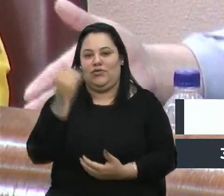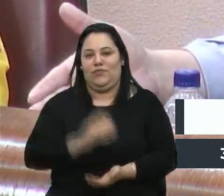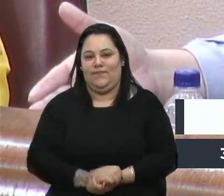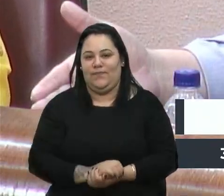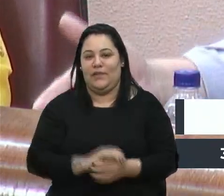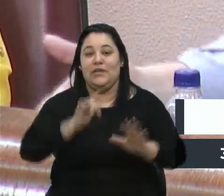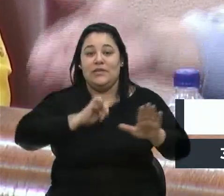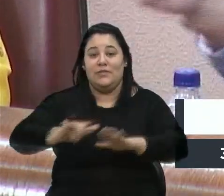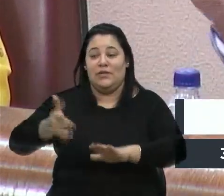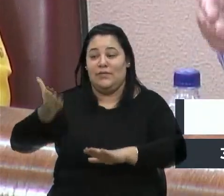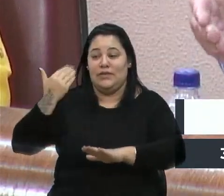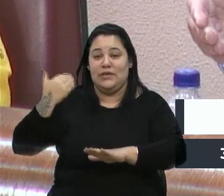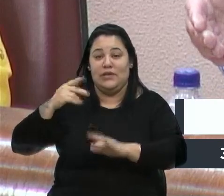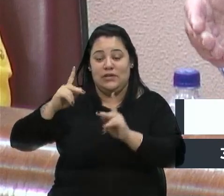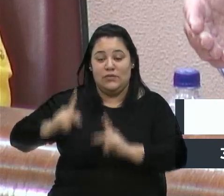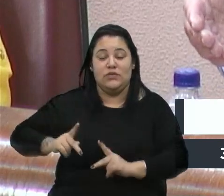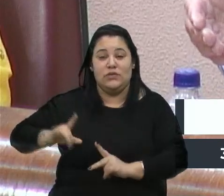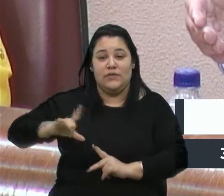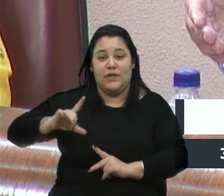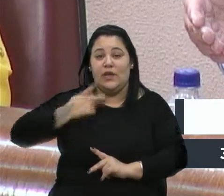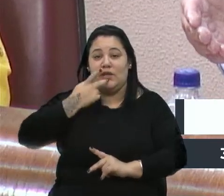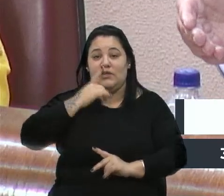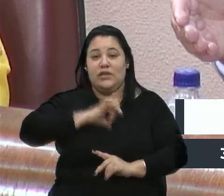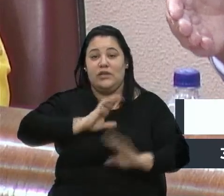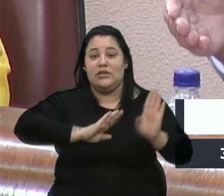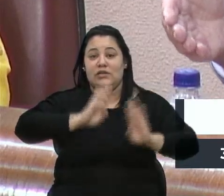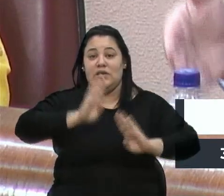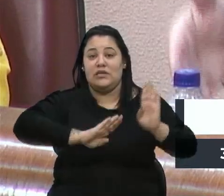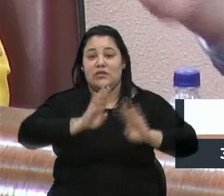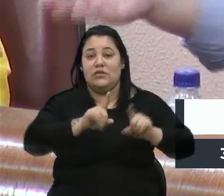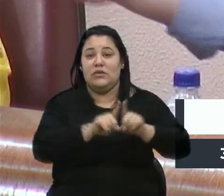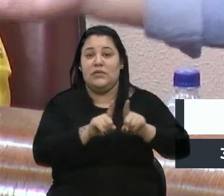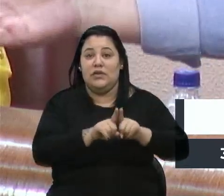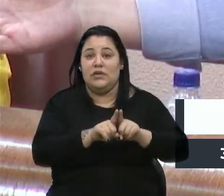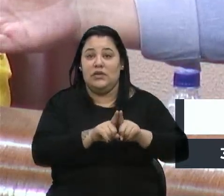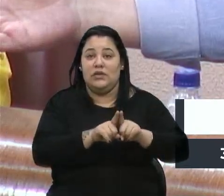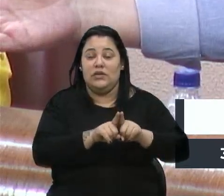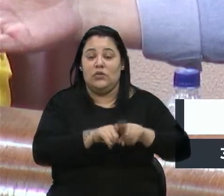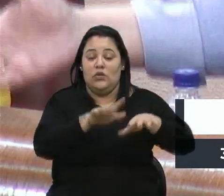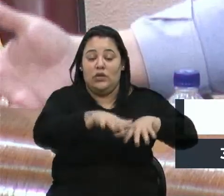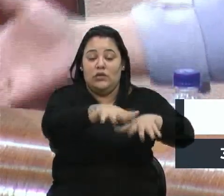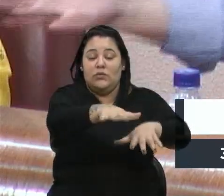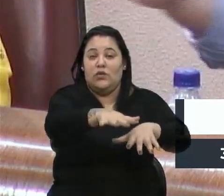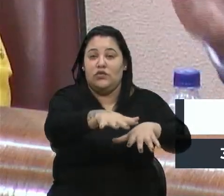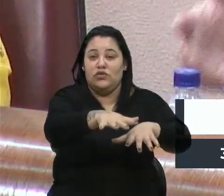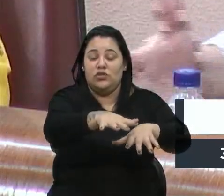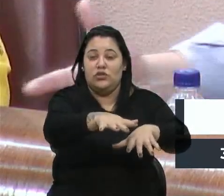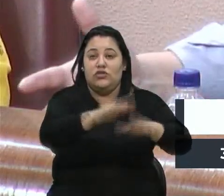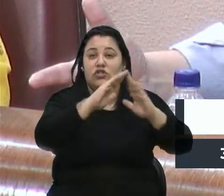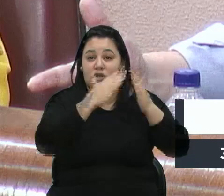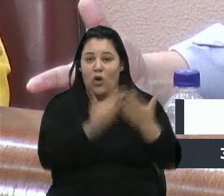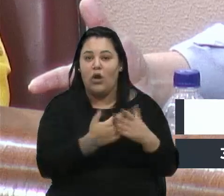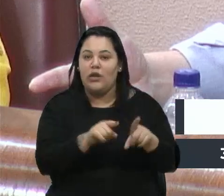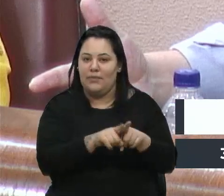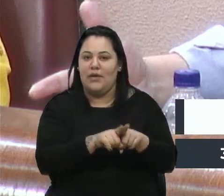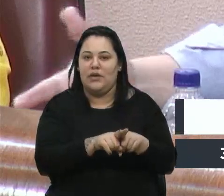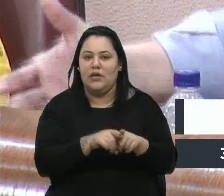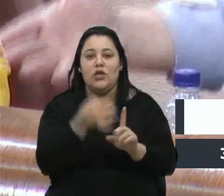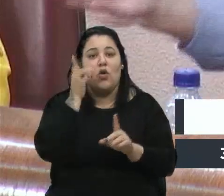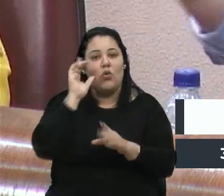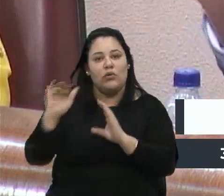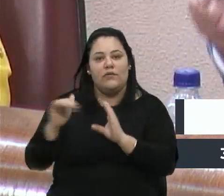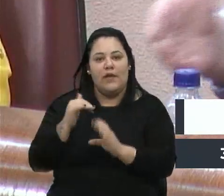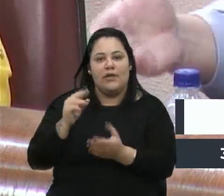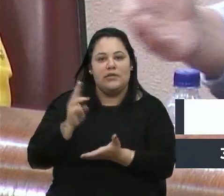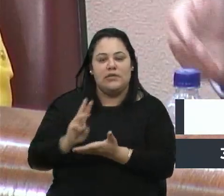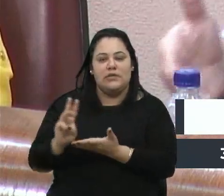acabou de me mandar que está saindo a licitação do transporte escolar. E aí a gente até, ontem eu mandei para o secretário, porque tem